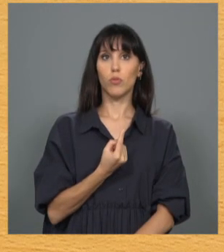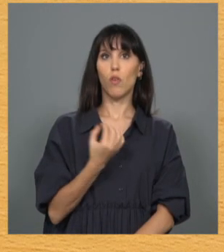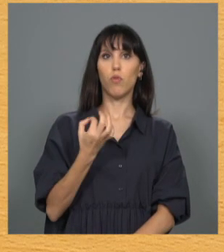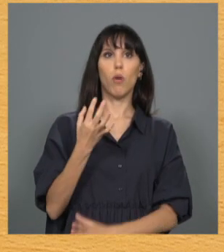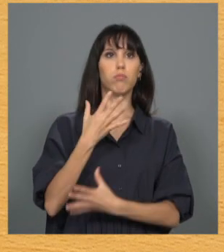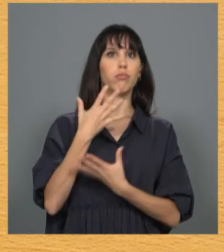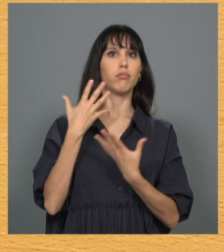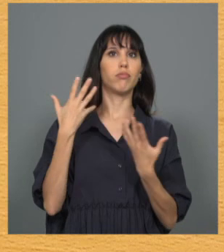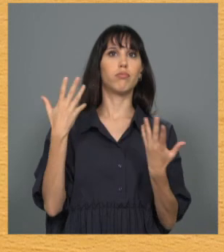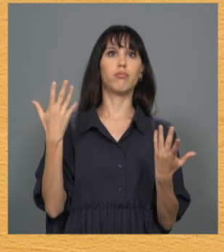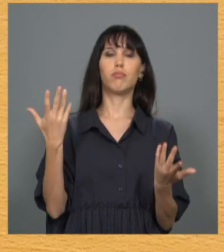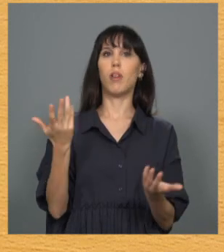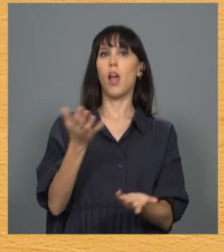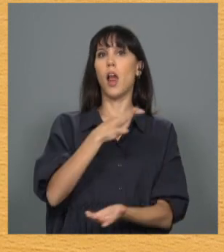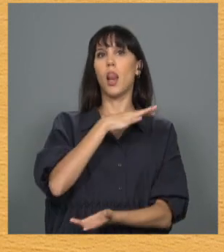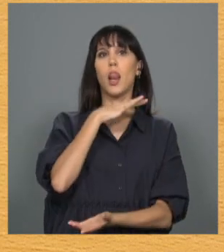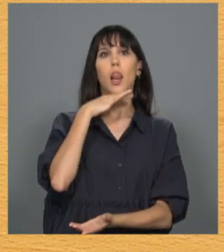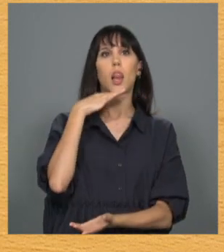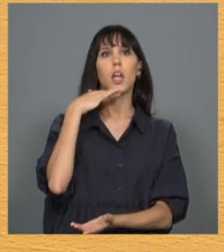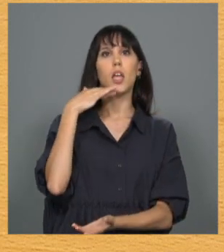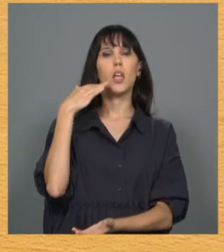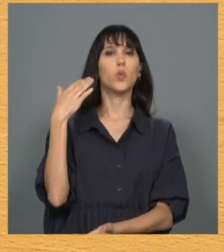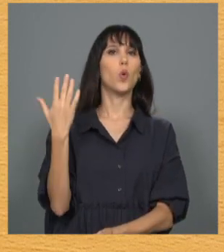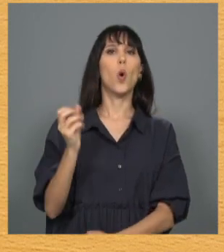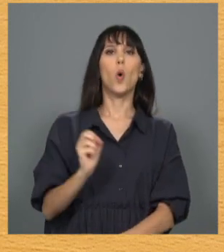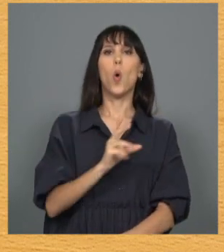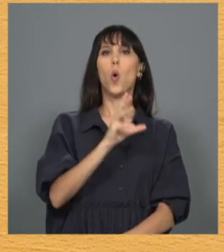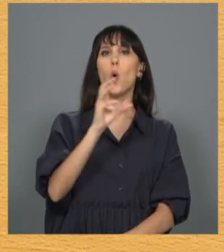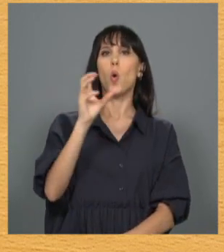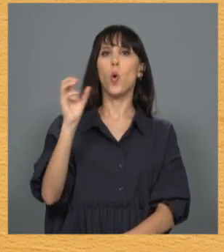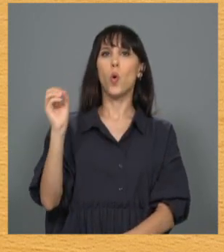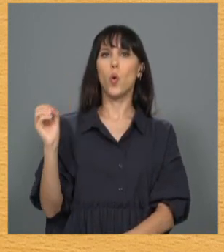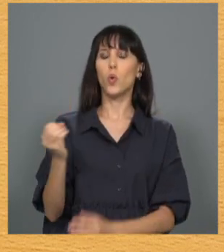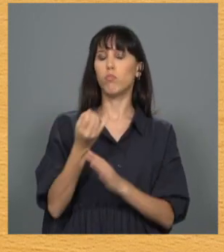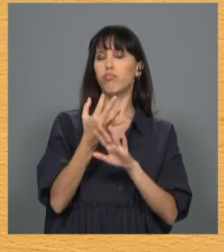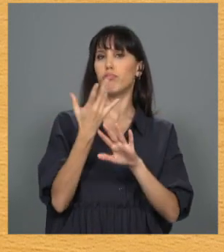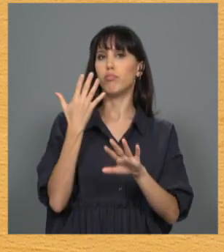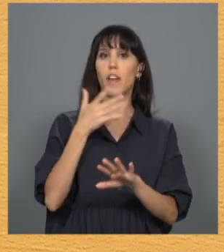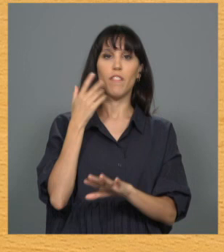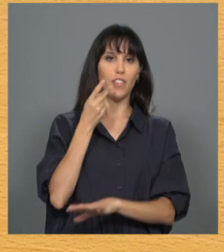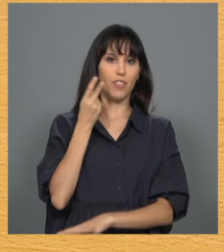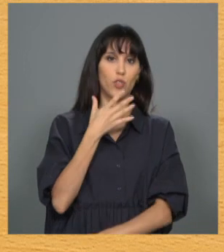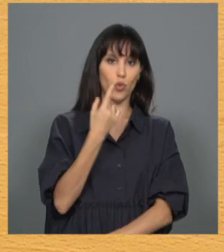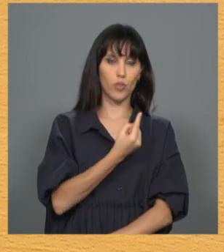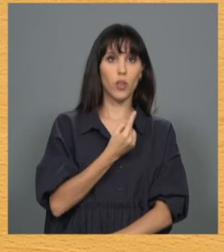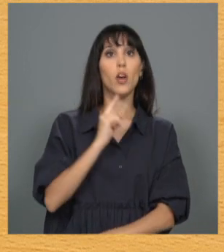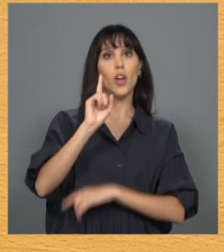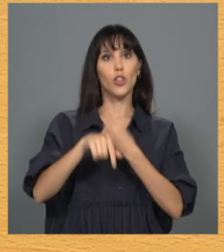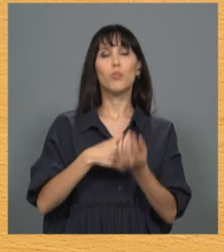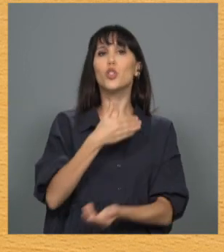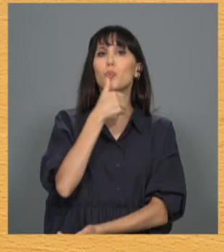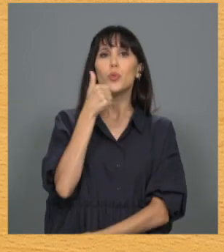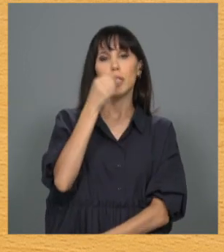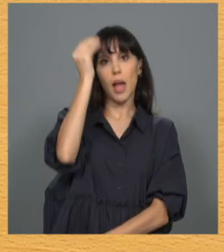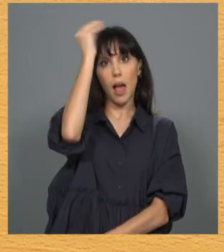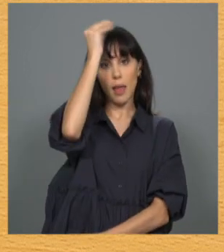resplandecente, por dentro é todo dourado, aí vivia sozinho. E depois temos a bonitíssima aldeia